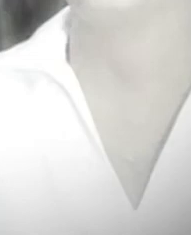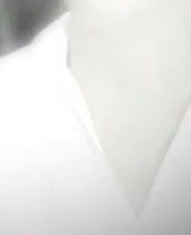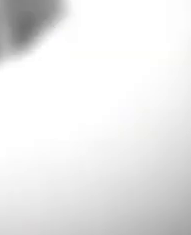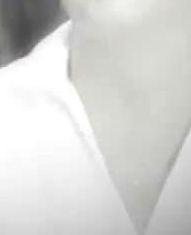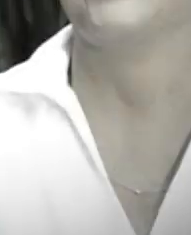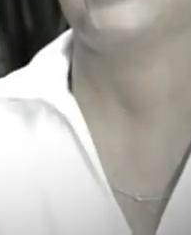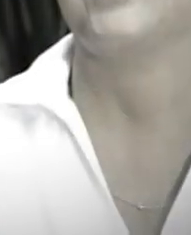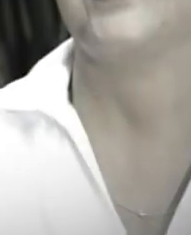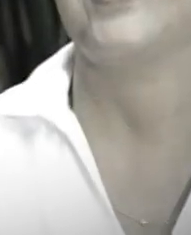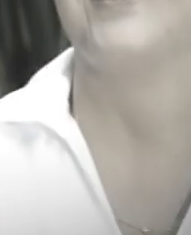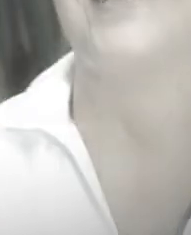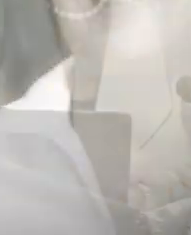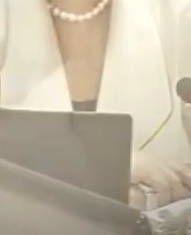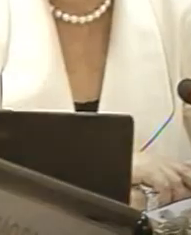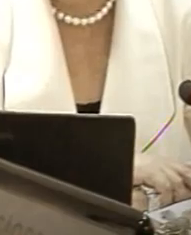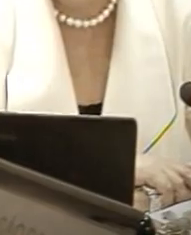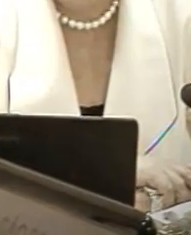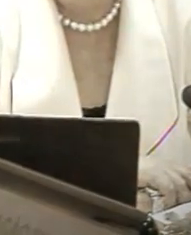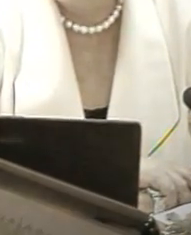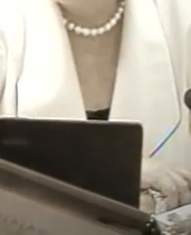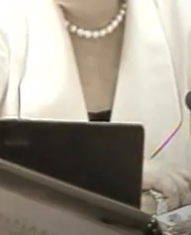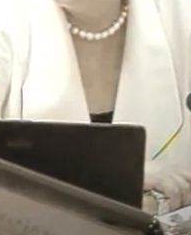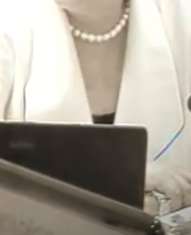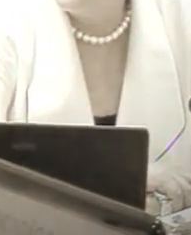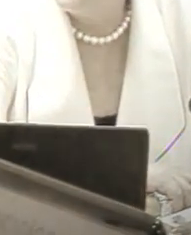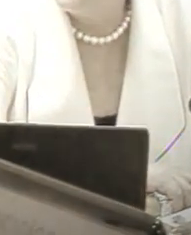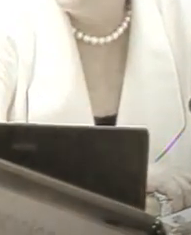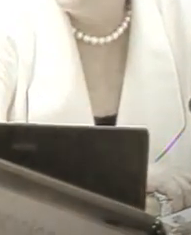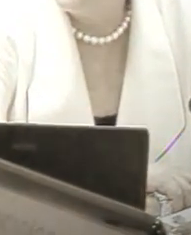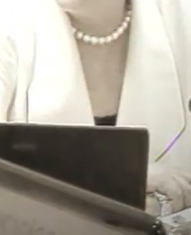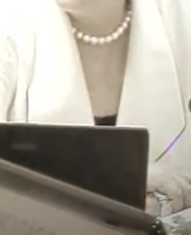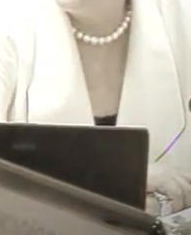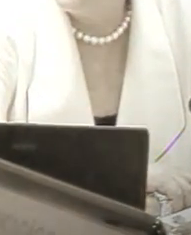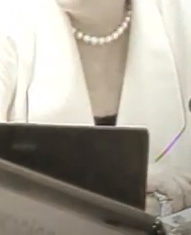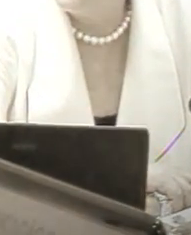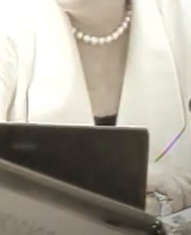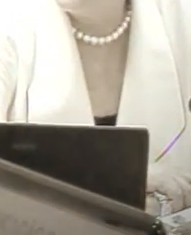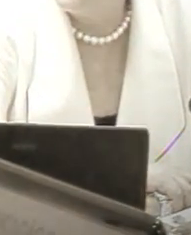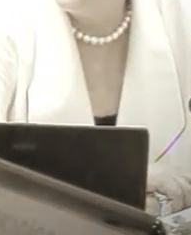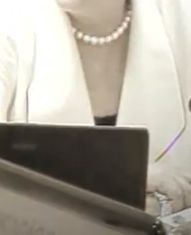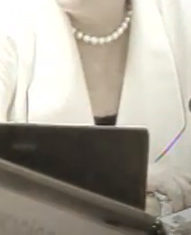Café com a Presidenta.